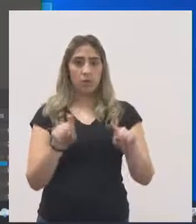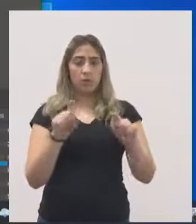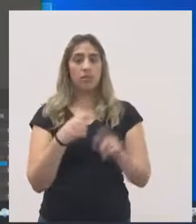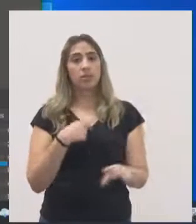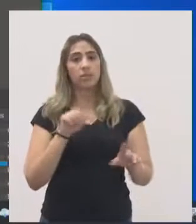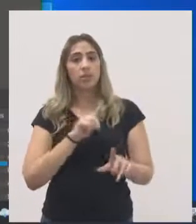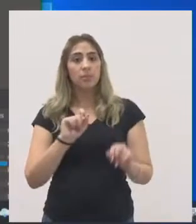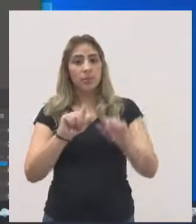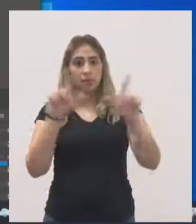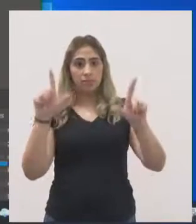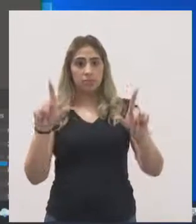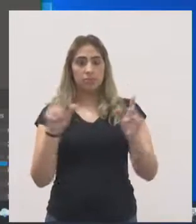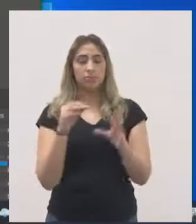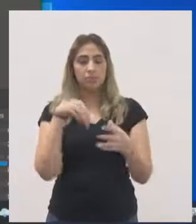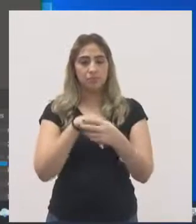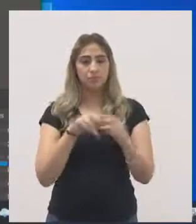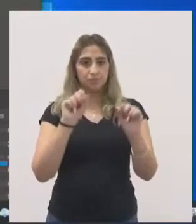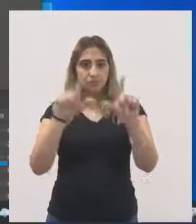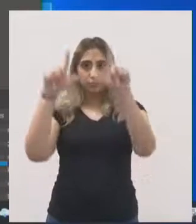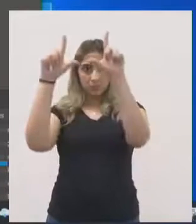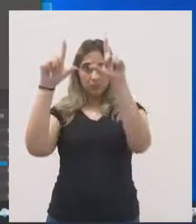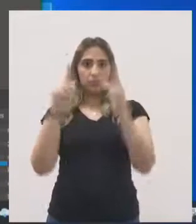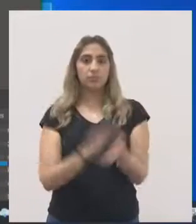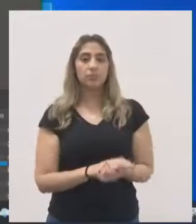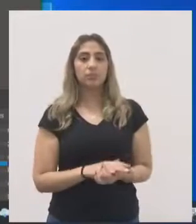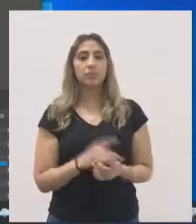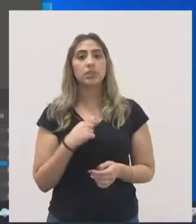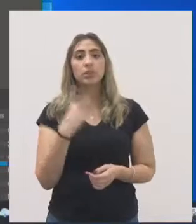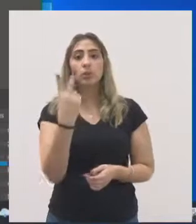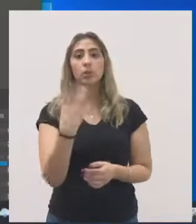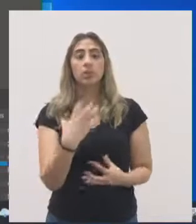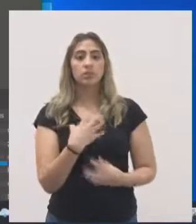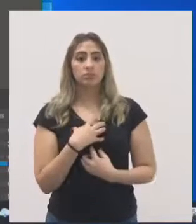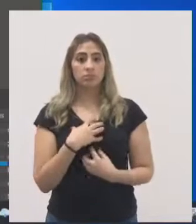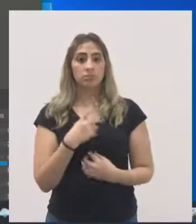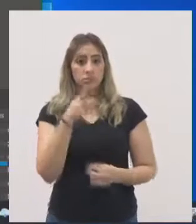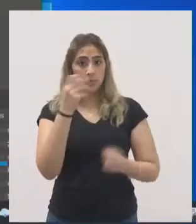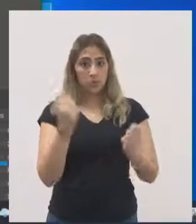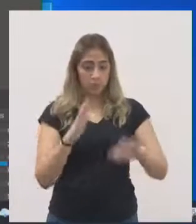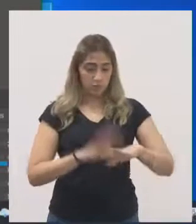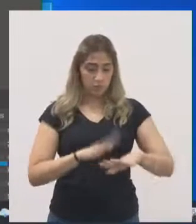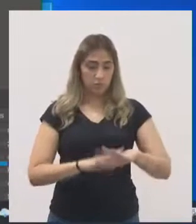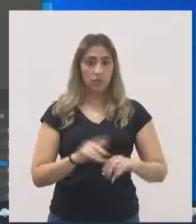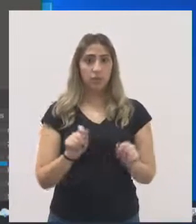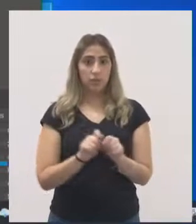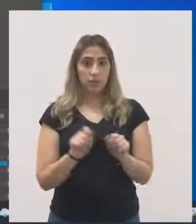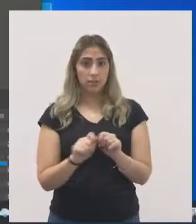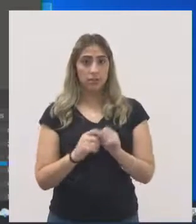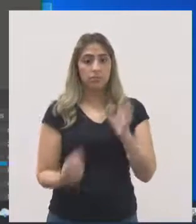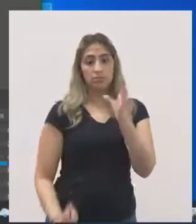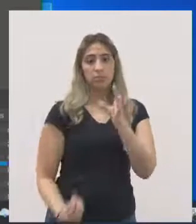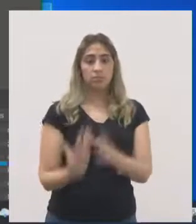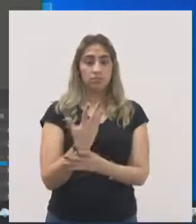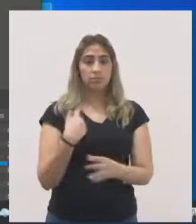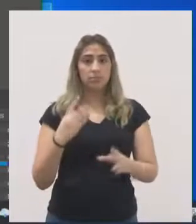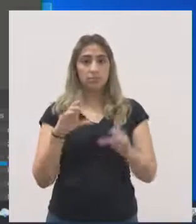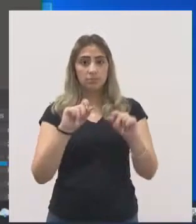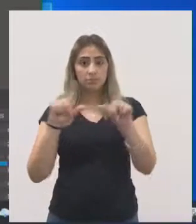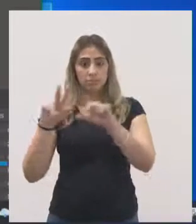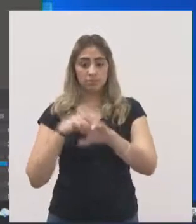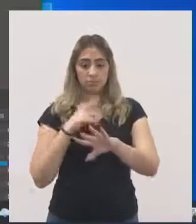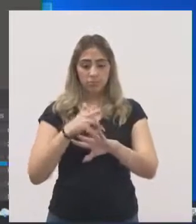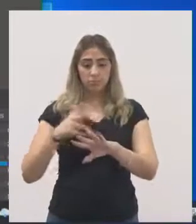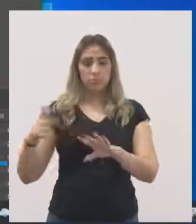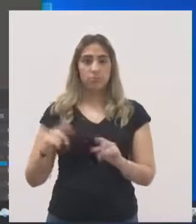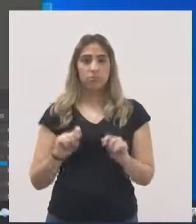minha imagem lá em cima. Então, são duas cenas. Você pode criar inúmeras cenas, várias cenas.